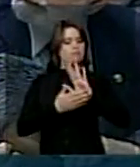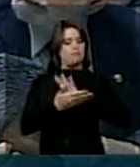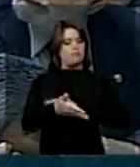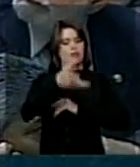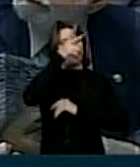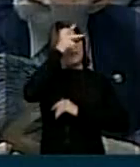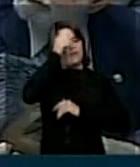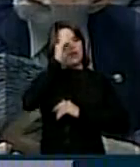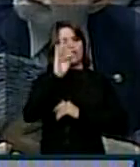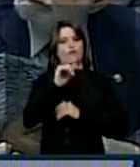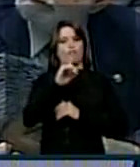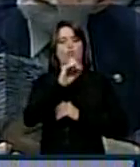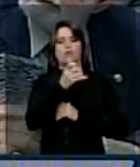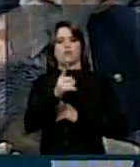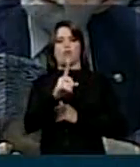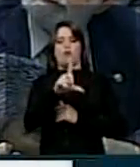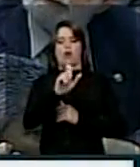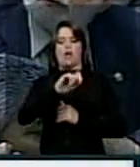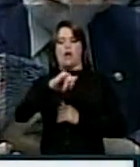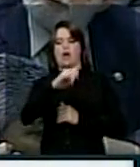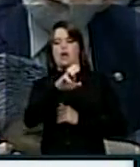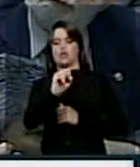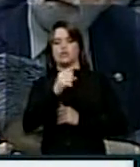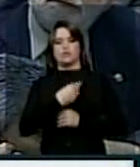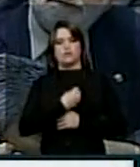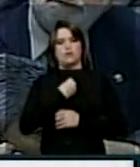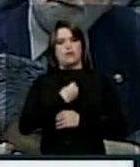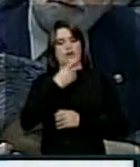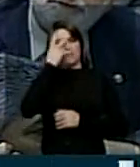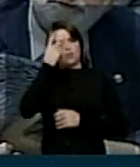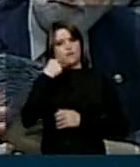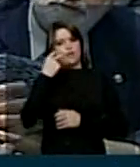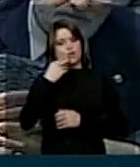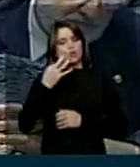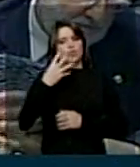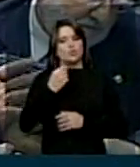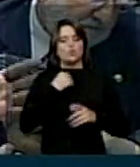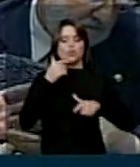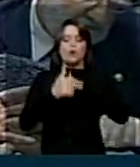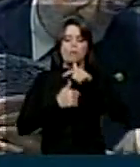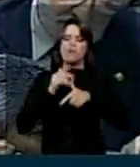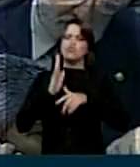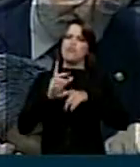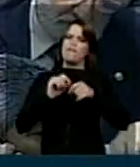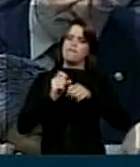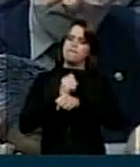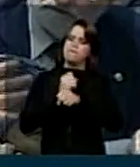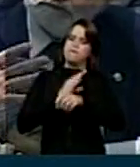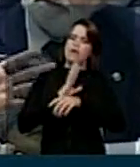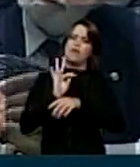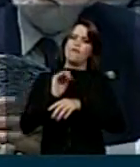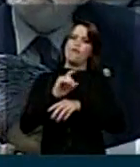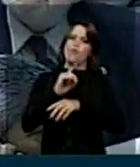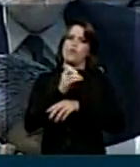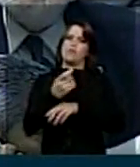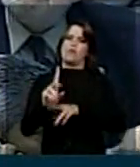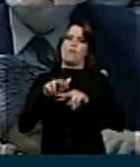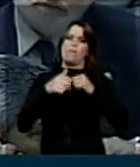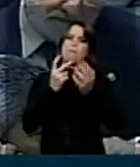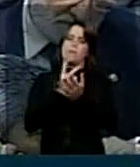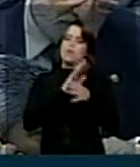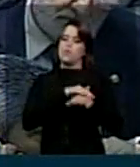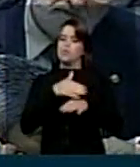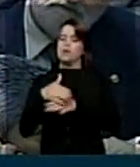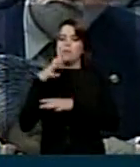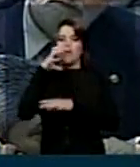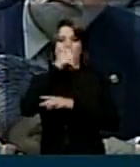o prefeito de Fundão, o prefeito Gladys, está aqui juntamente com seus vereadores, pelo trabalho que já está fazendo em Fundão, e apesar de um tempo